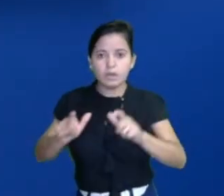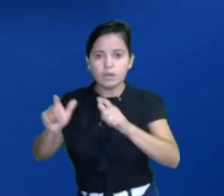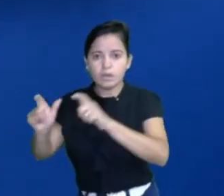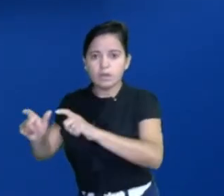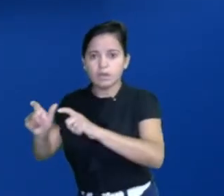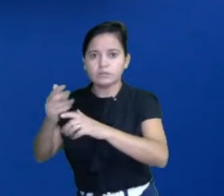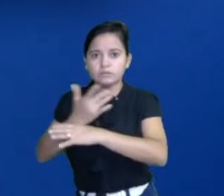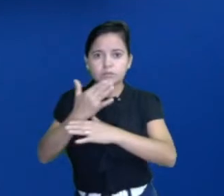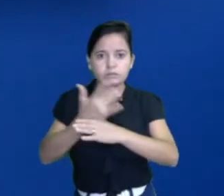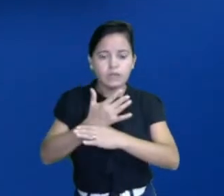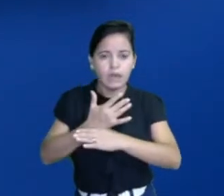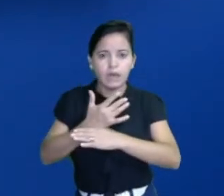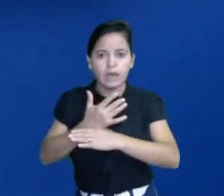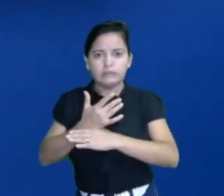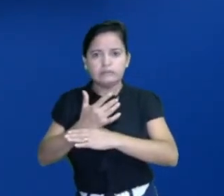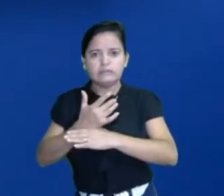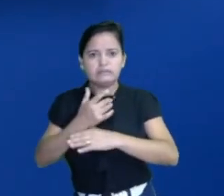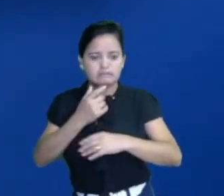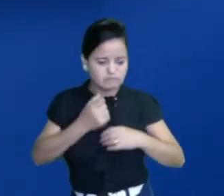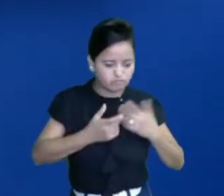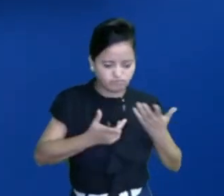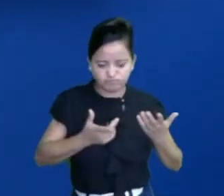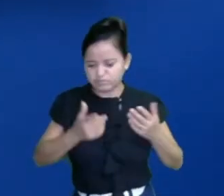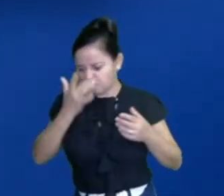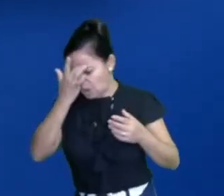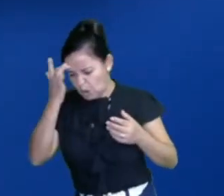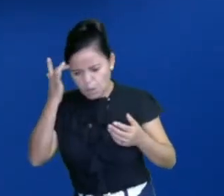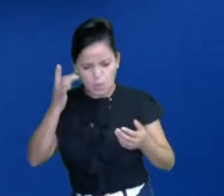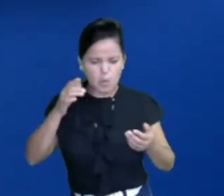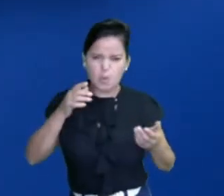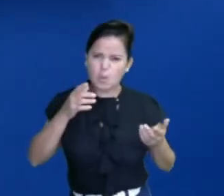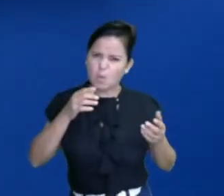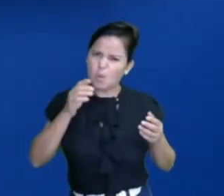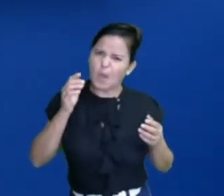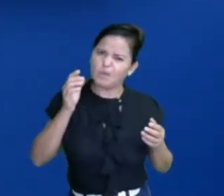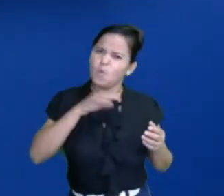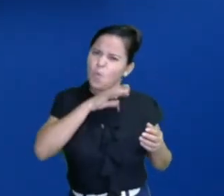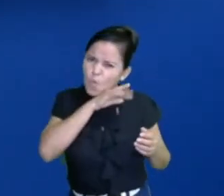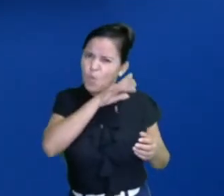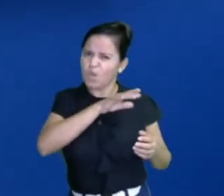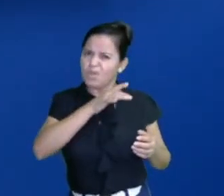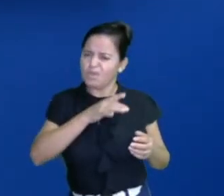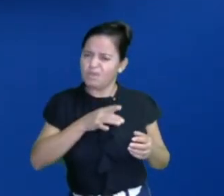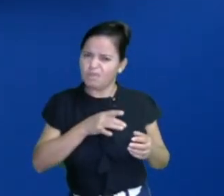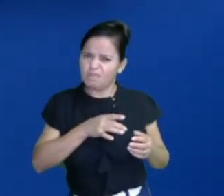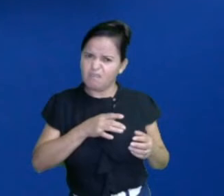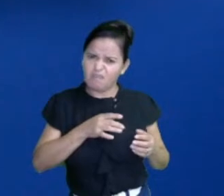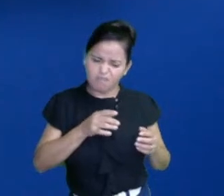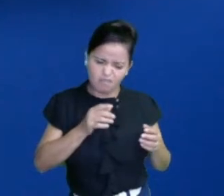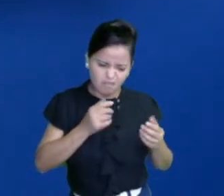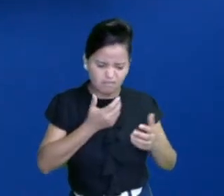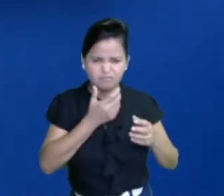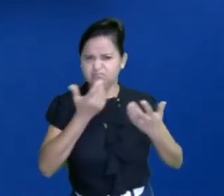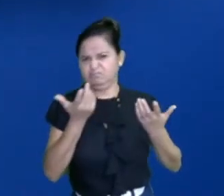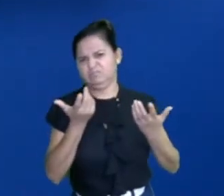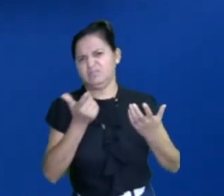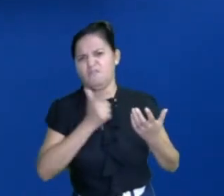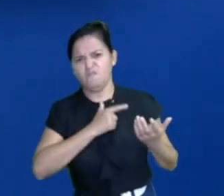onde está sendo destruído, onde as pessoas destroem mesmo? Tem gente ruim nesse mundo, que destrói